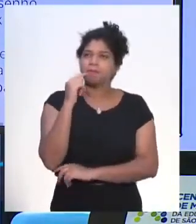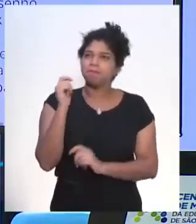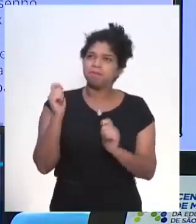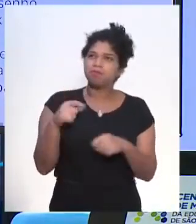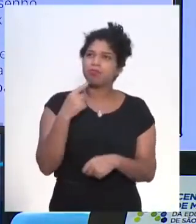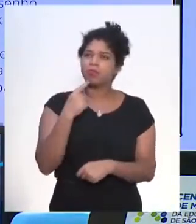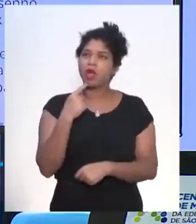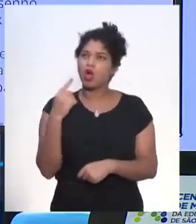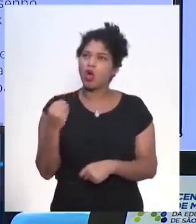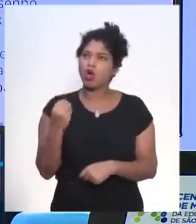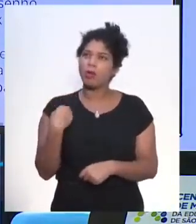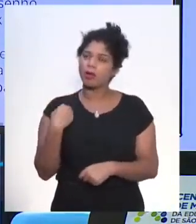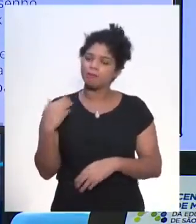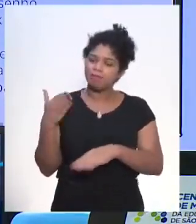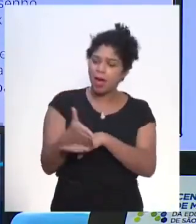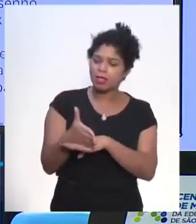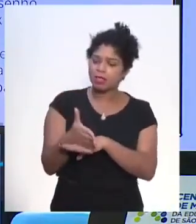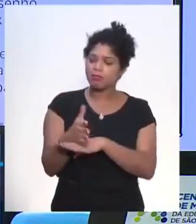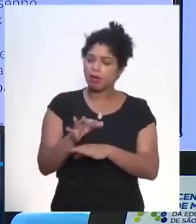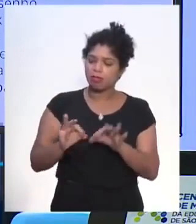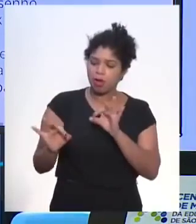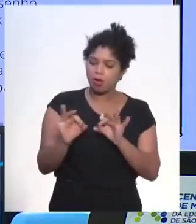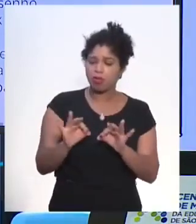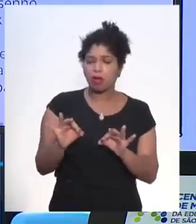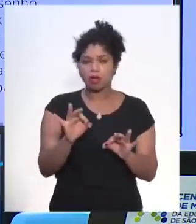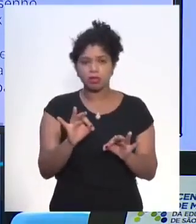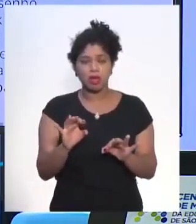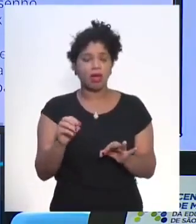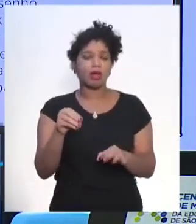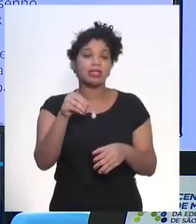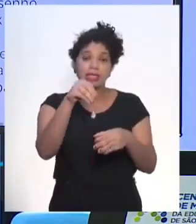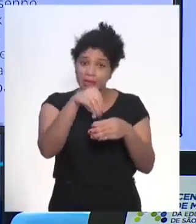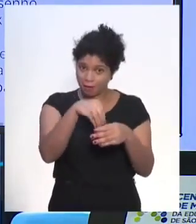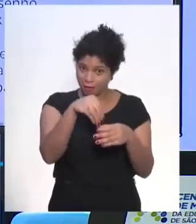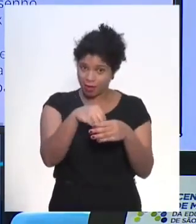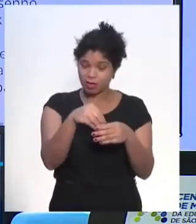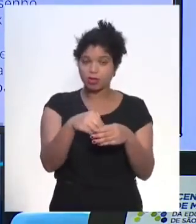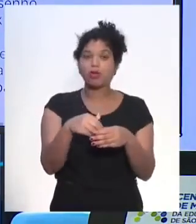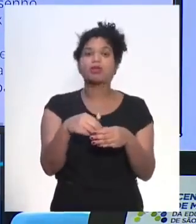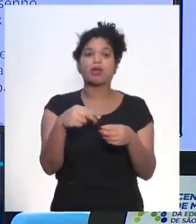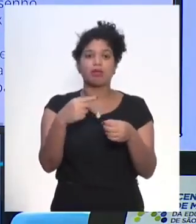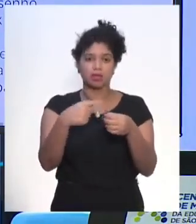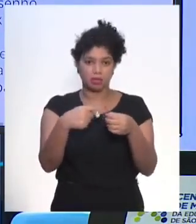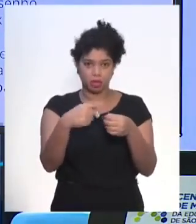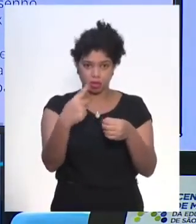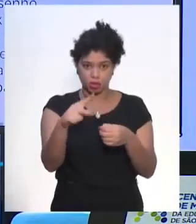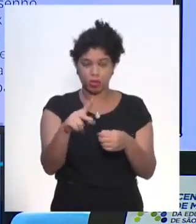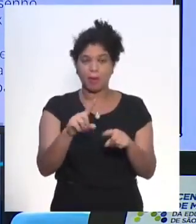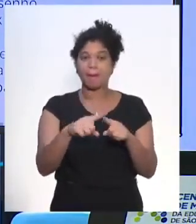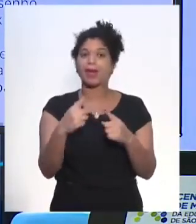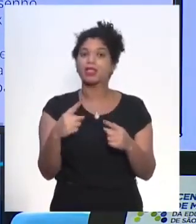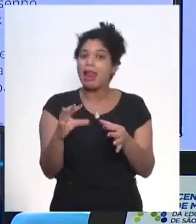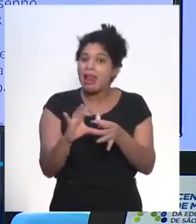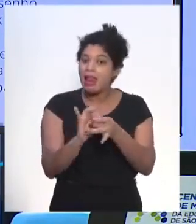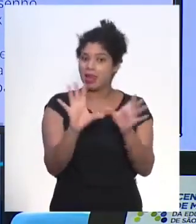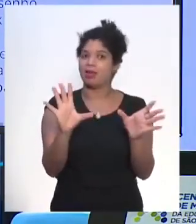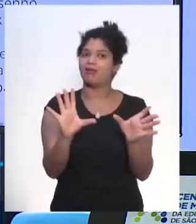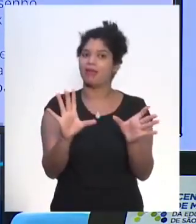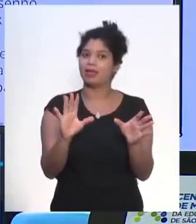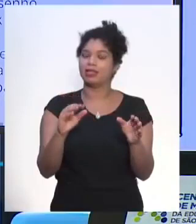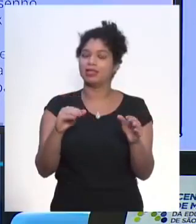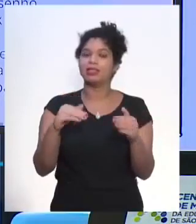intervenção urbana, em um espaço público da sua cidade, né? Claro, tudo com autorização, tá, gente? Quando, né, acabar a